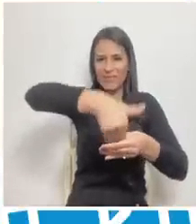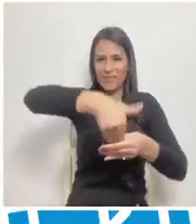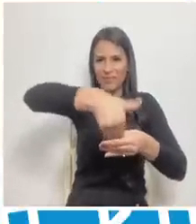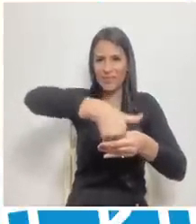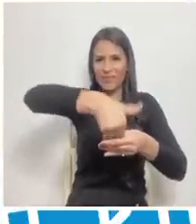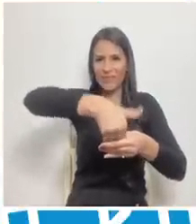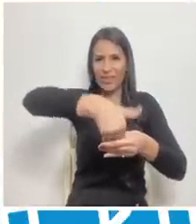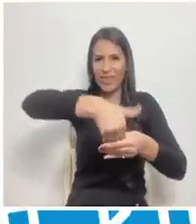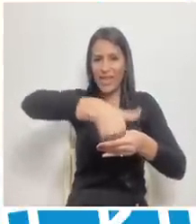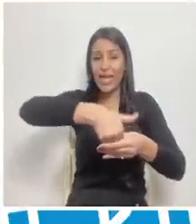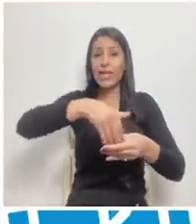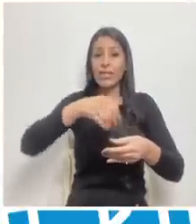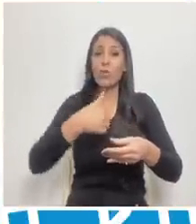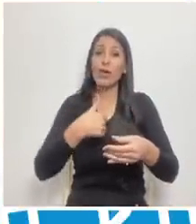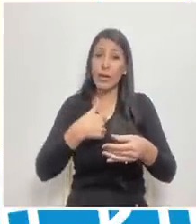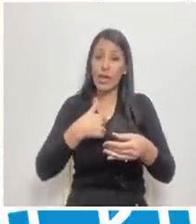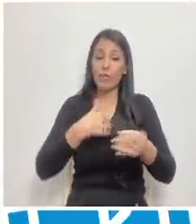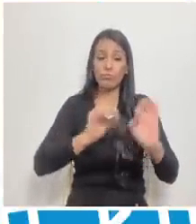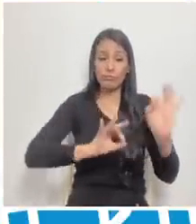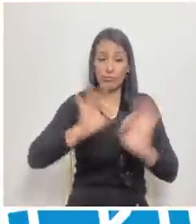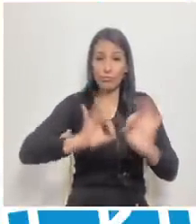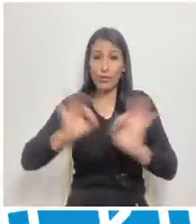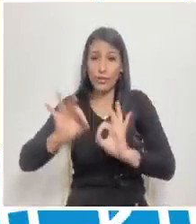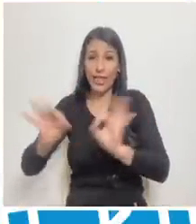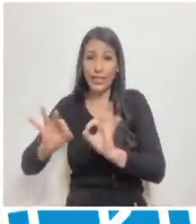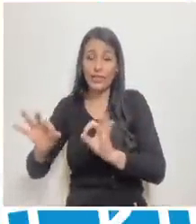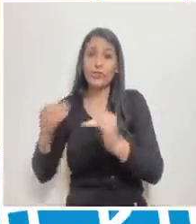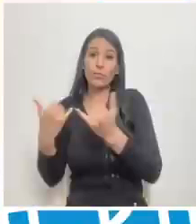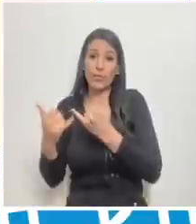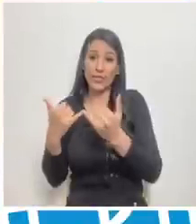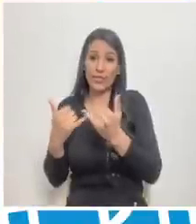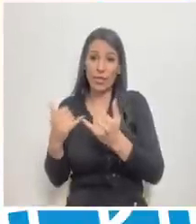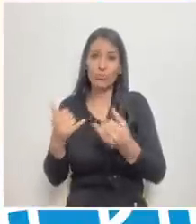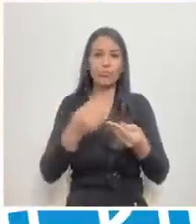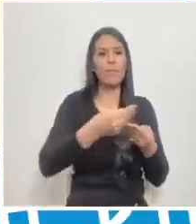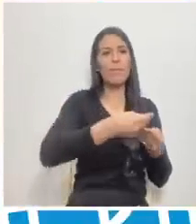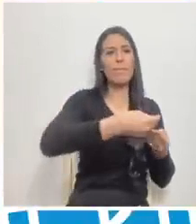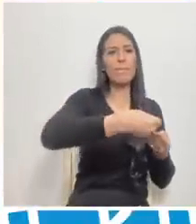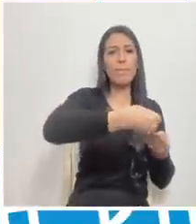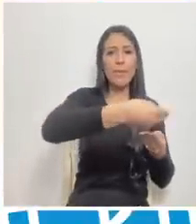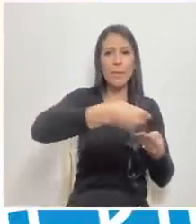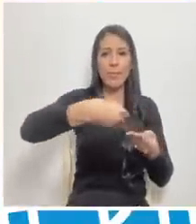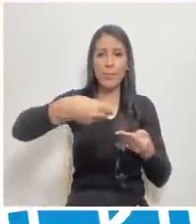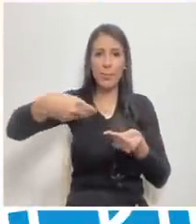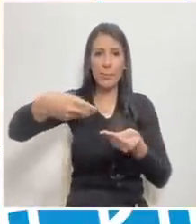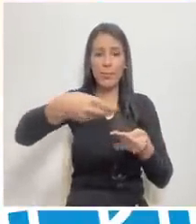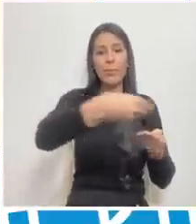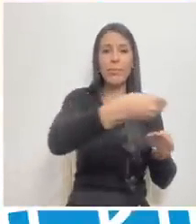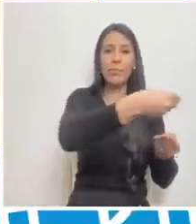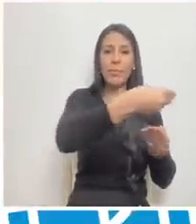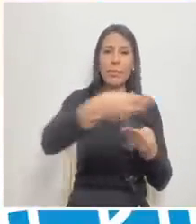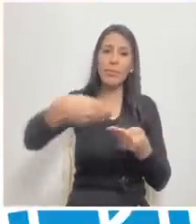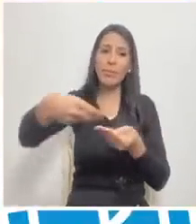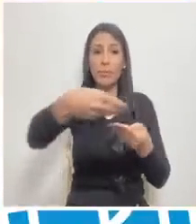trás para frente, de modo que metade da turma vai responder língua portuguesa, metade vai